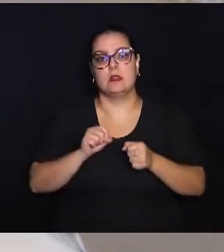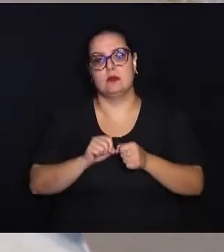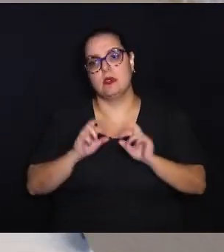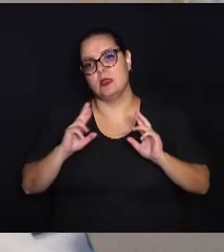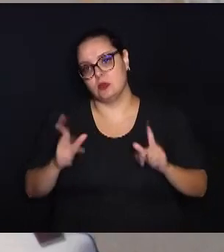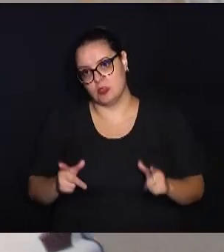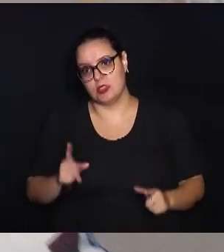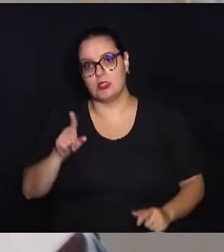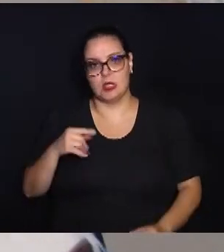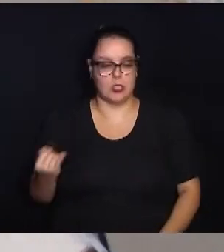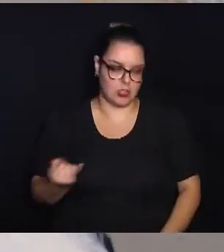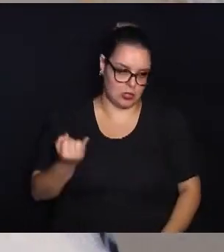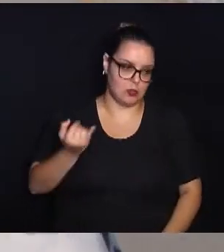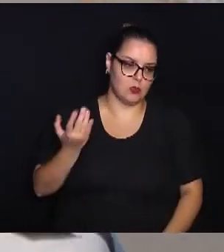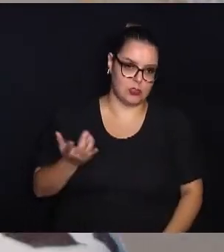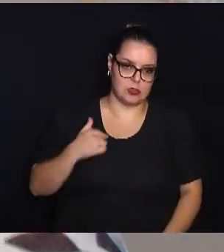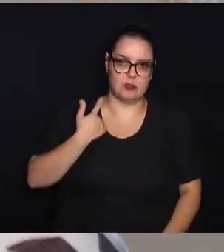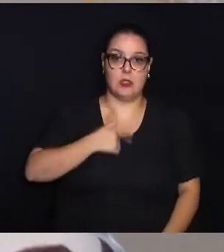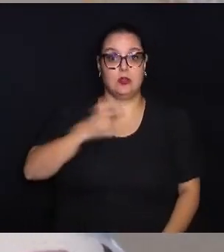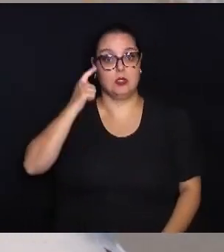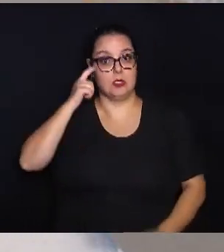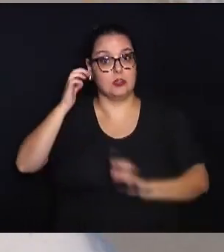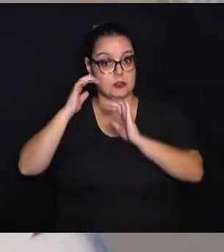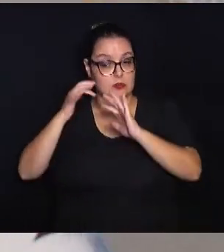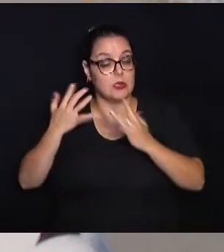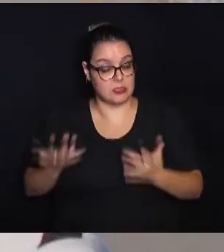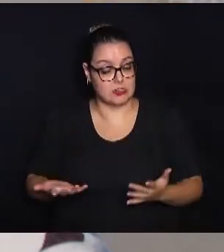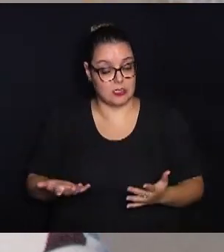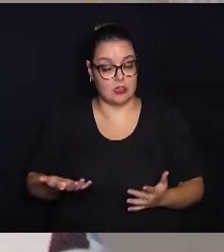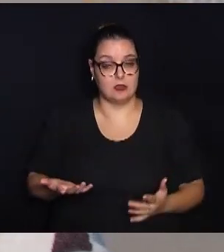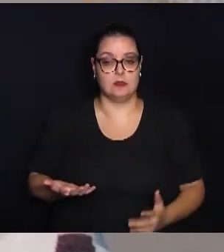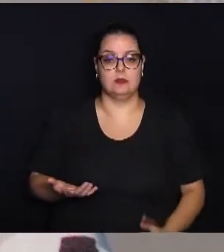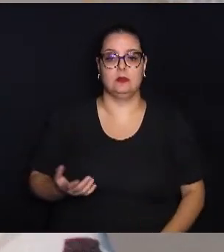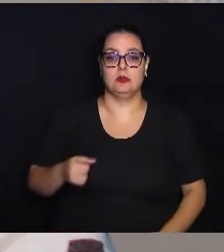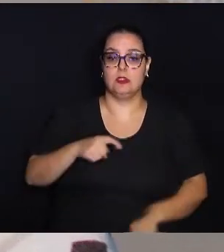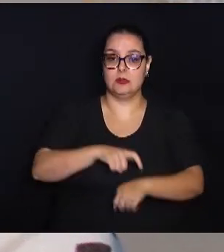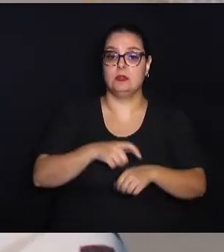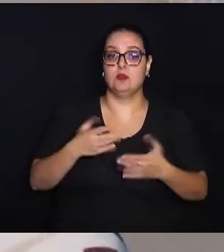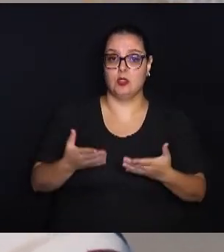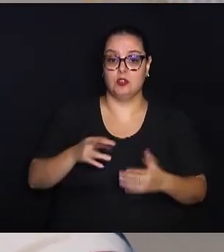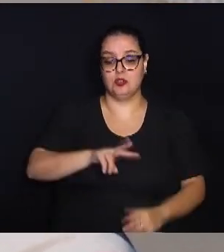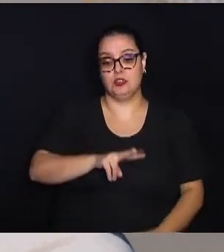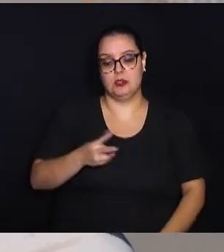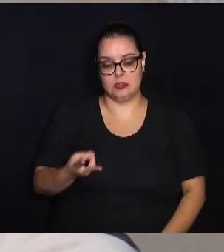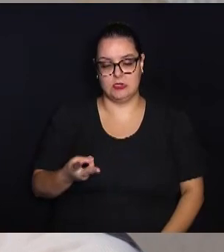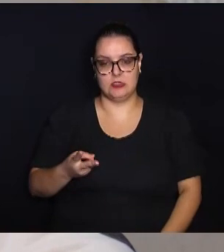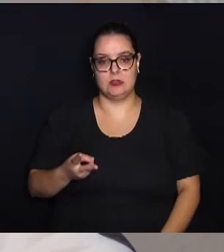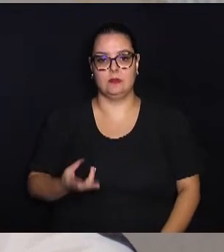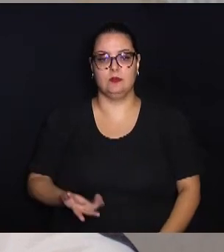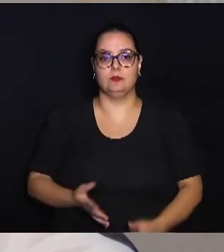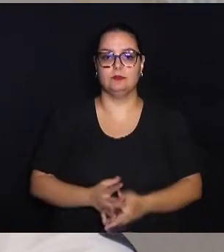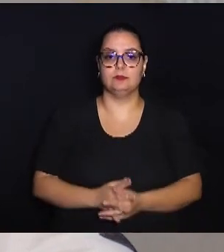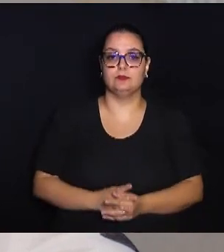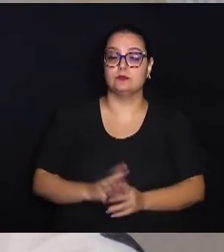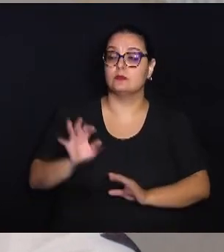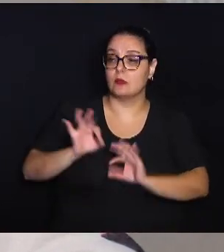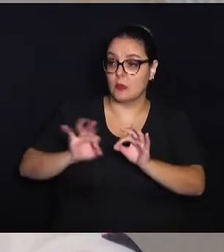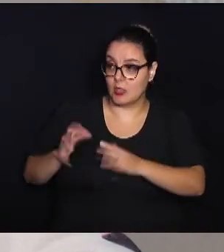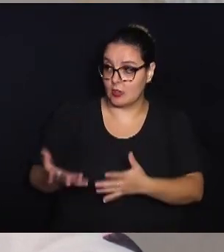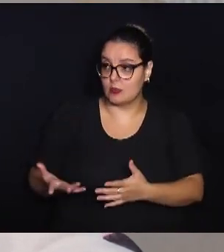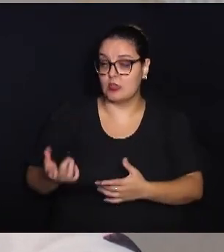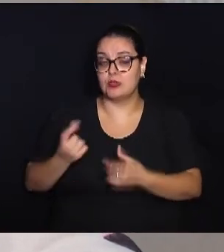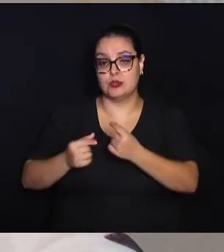que são relevantes aí para a gente pensar aí nesse momento de transição. Por isso que